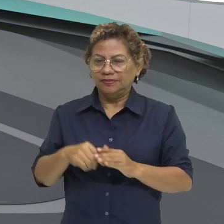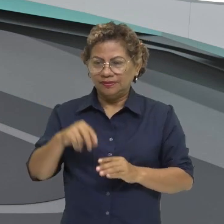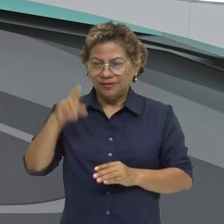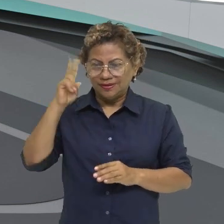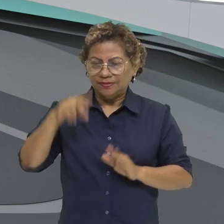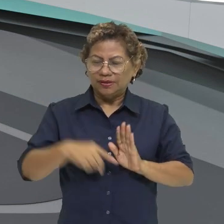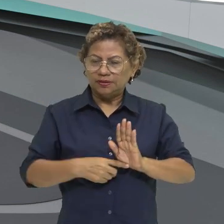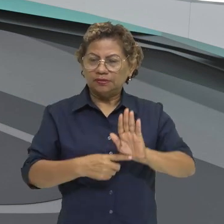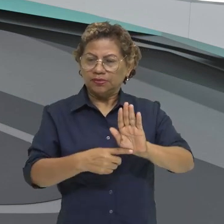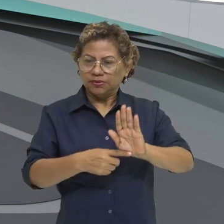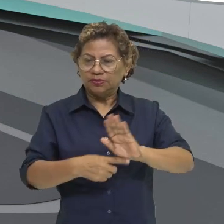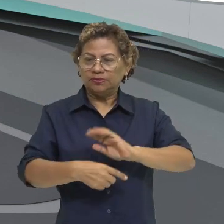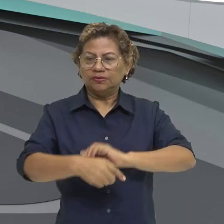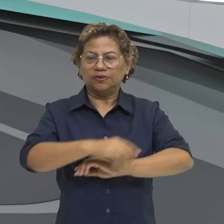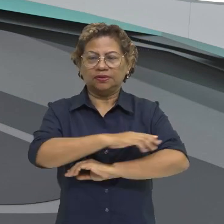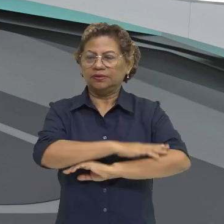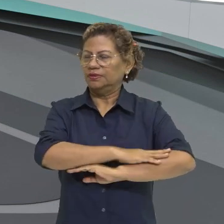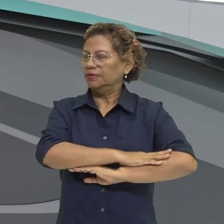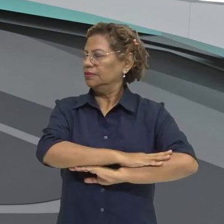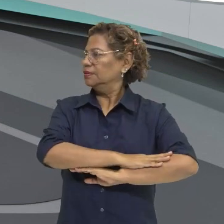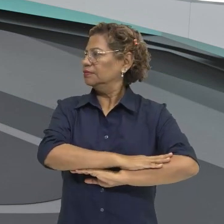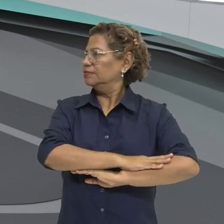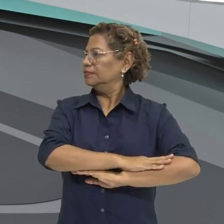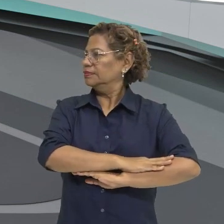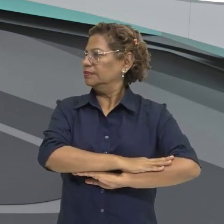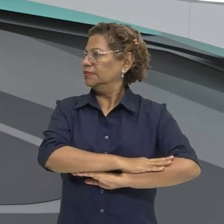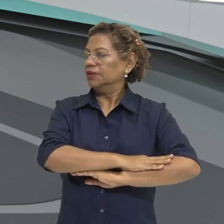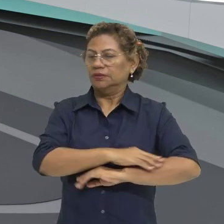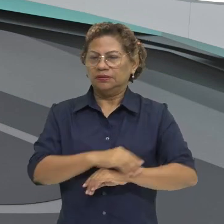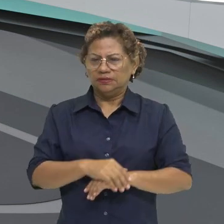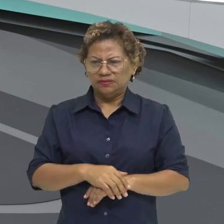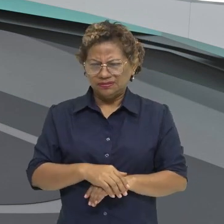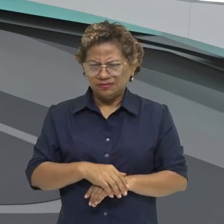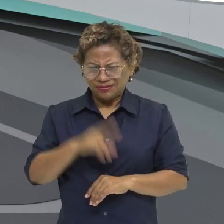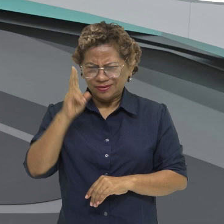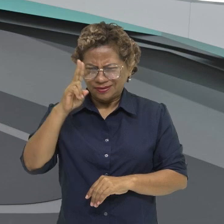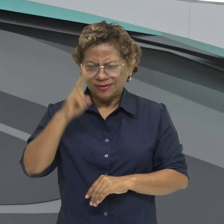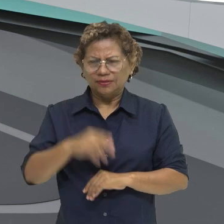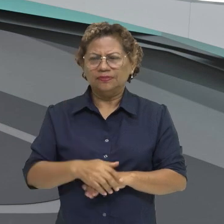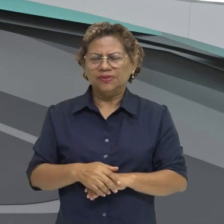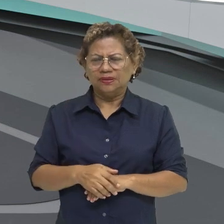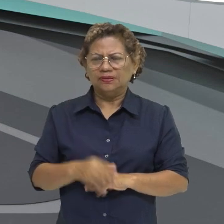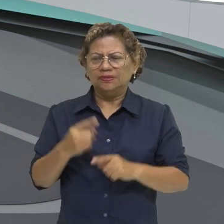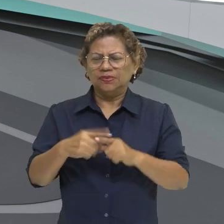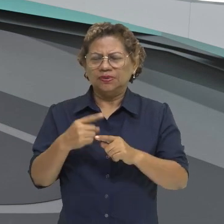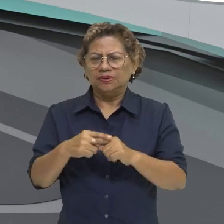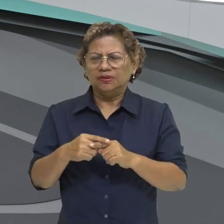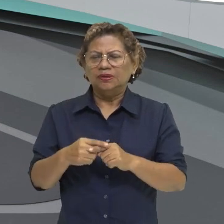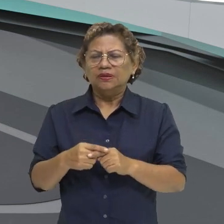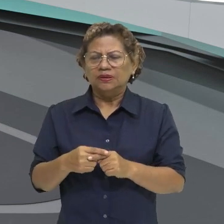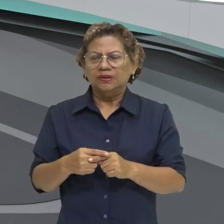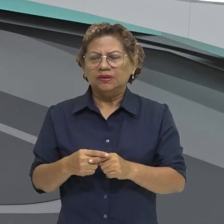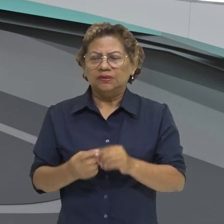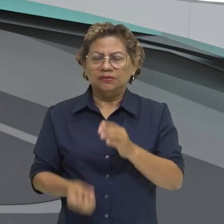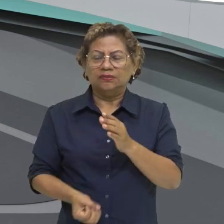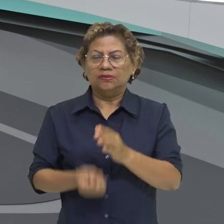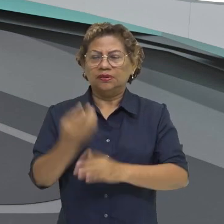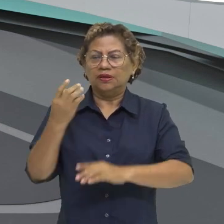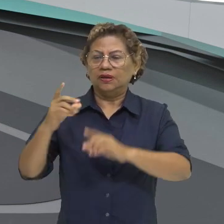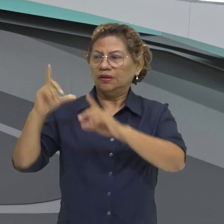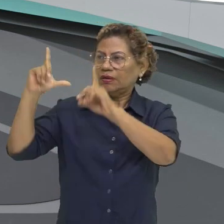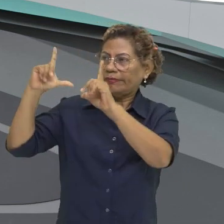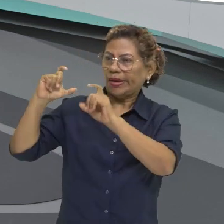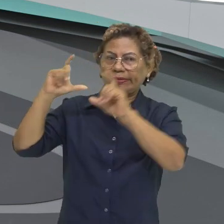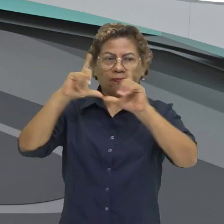de Leonardo da Vinci, né? Você sabe que antes do invento da máquina fotográfica, da fotografia, né? O mundo era